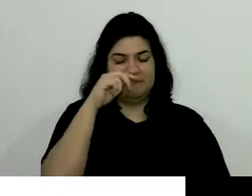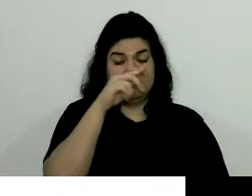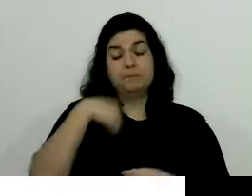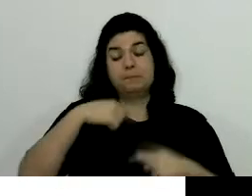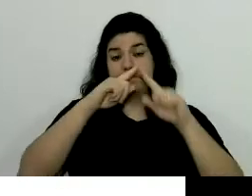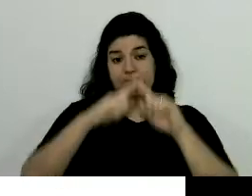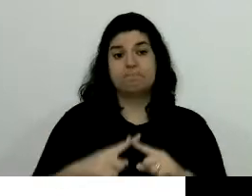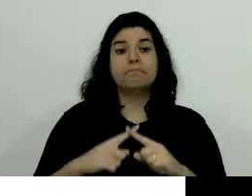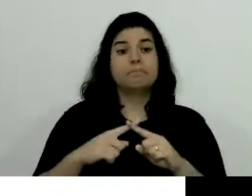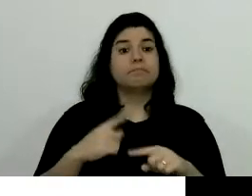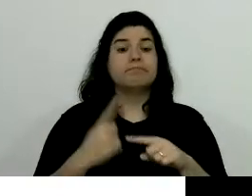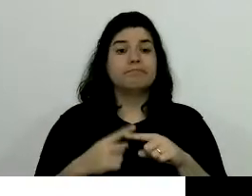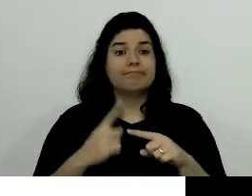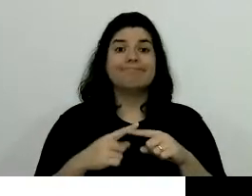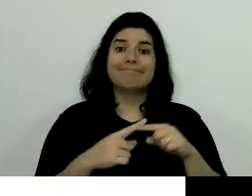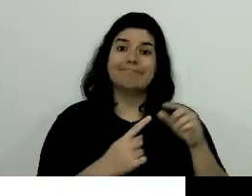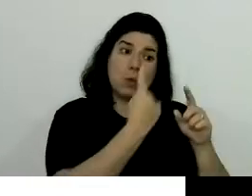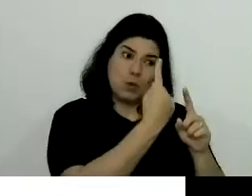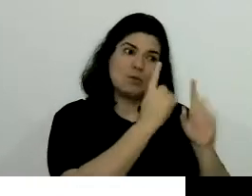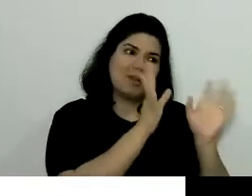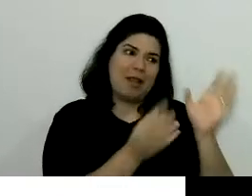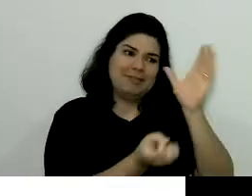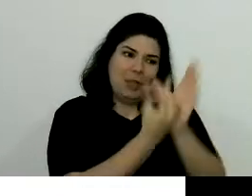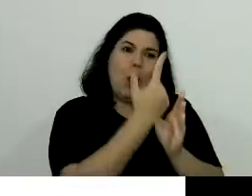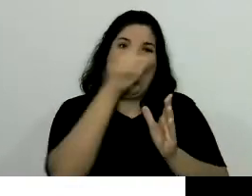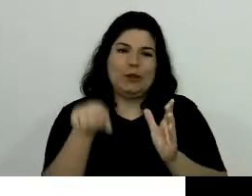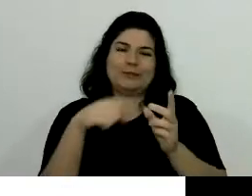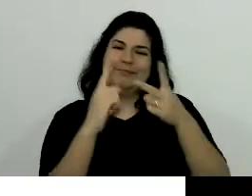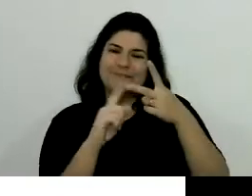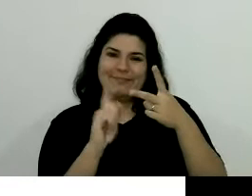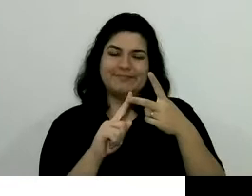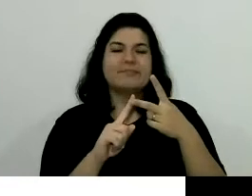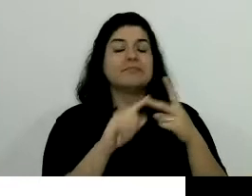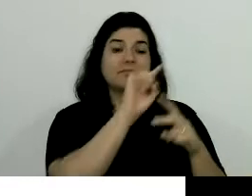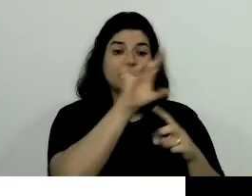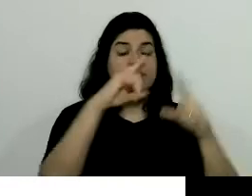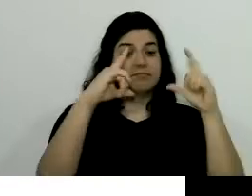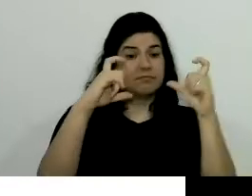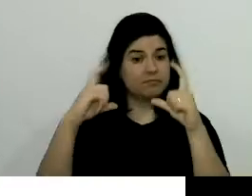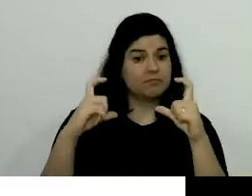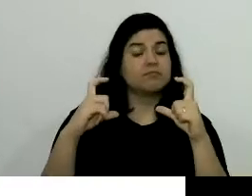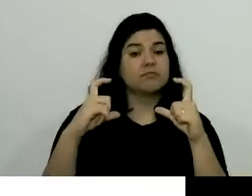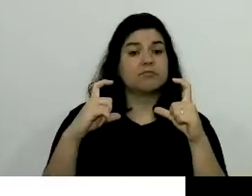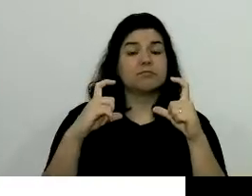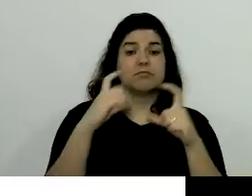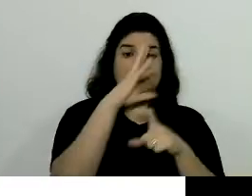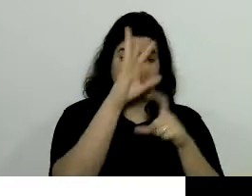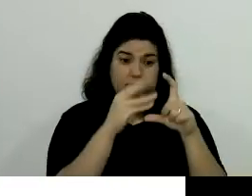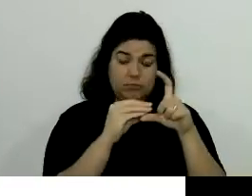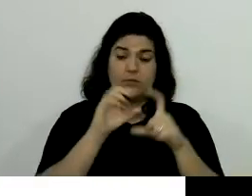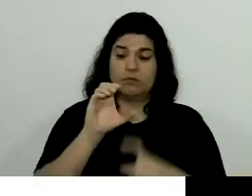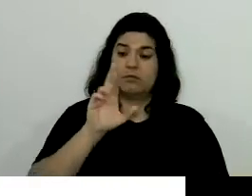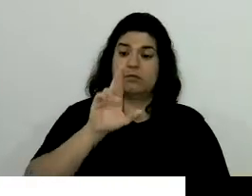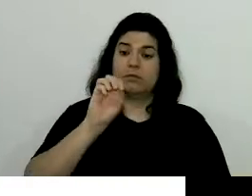Um acervo que gerou um outro acervo, porque nós reproduzimos cada um daqueles retratos em cromo, né? O Sérgio